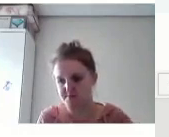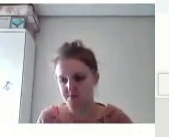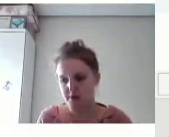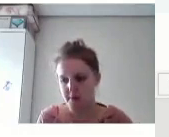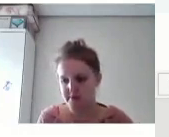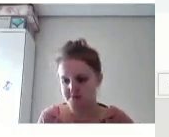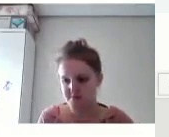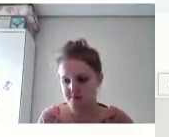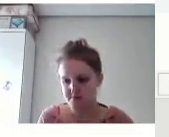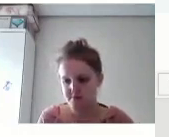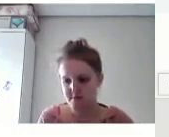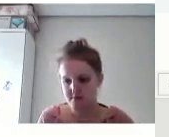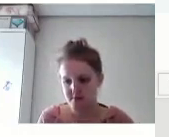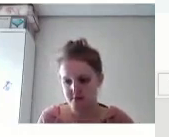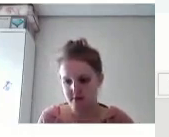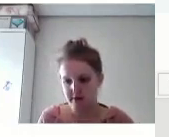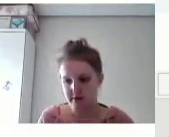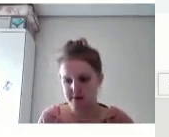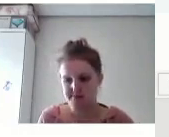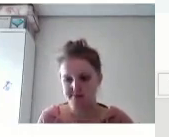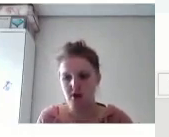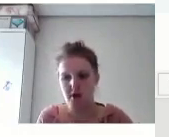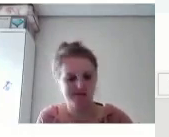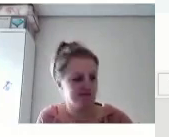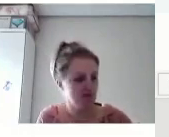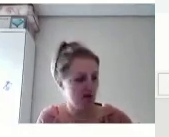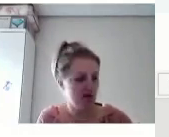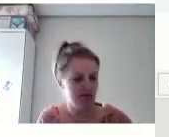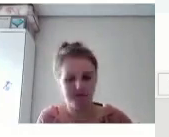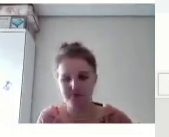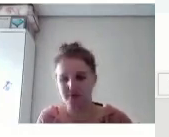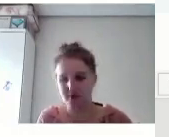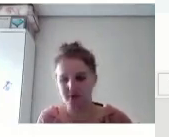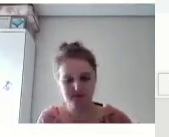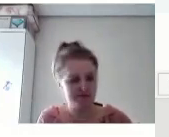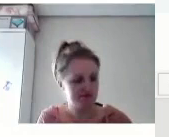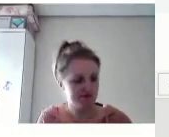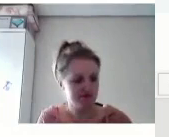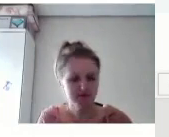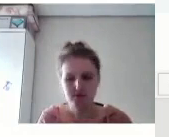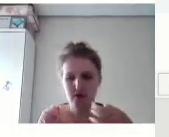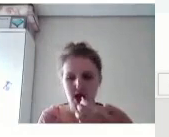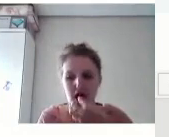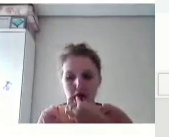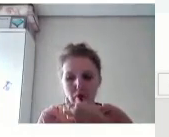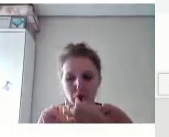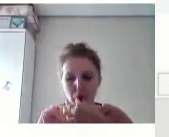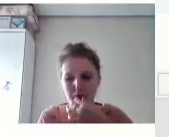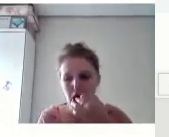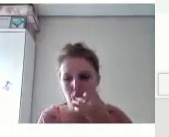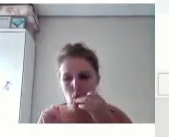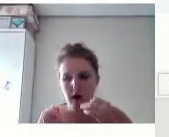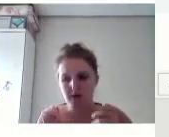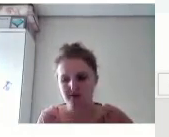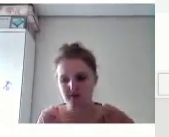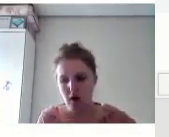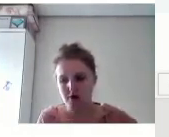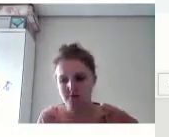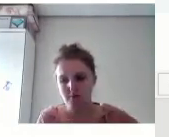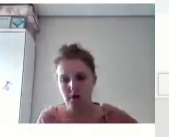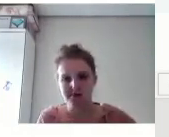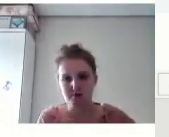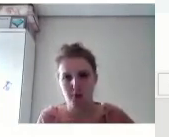partir do lagrangiano em mecânica clássica e quais são as famosas equações de Hamilton, né? Ou as equações de movimento em termos do hamiltoniano.